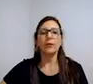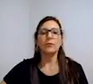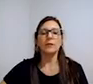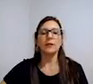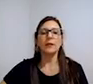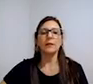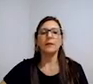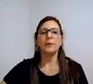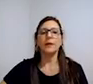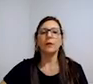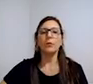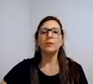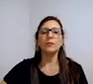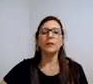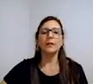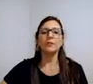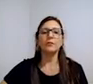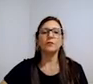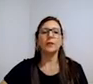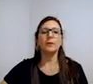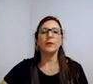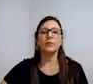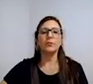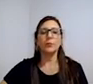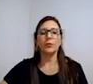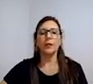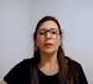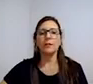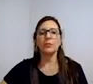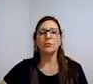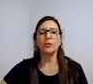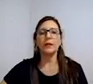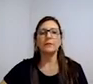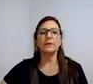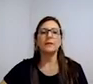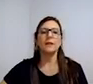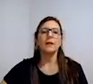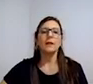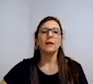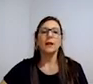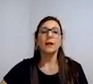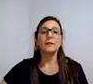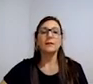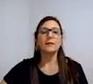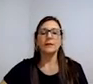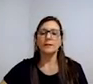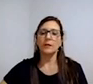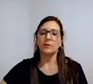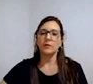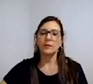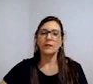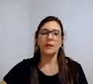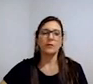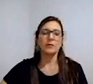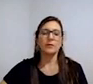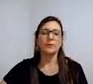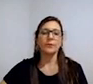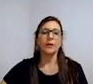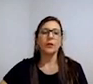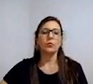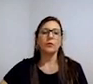contração é conseguida pela quantidade de filamentos de proteínas contráteis existentes em nossas